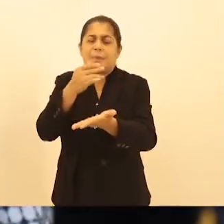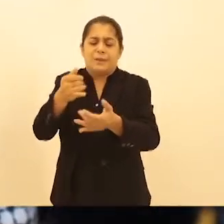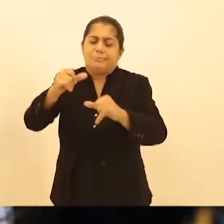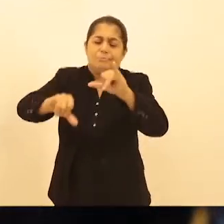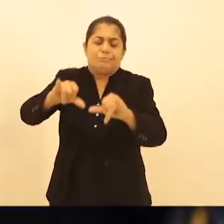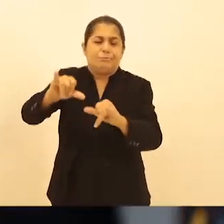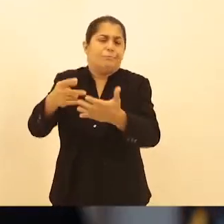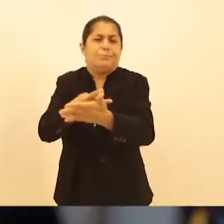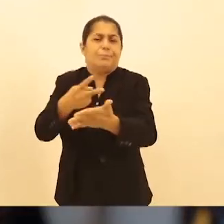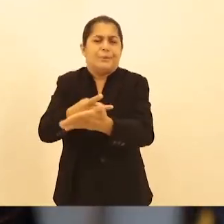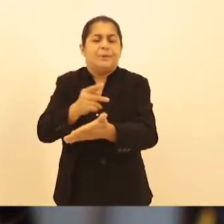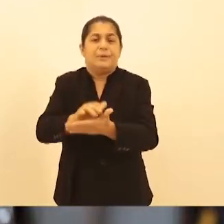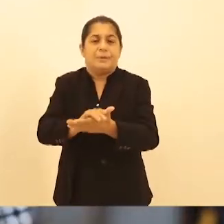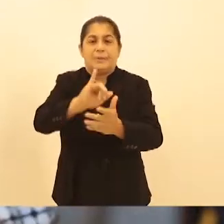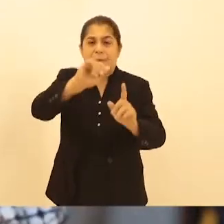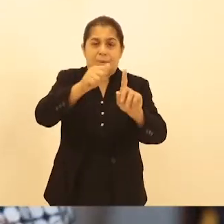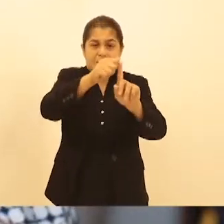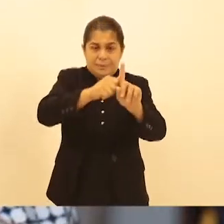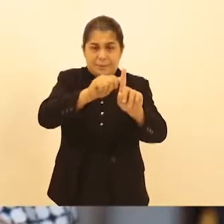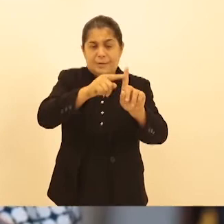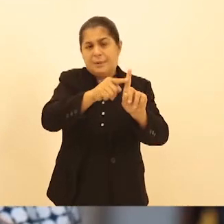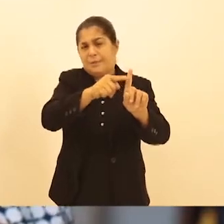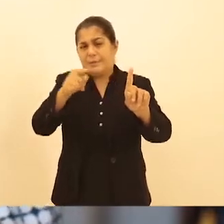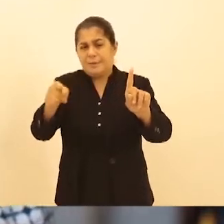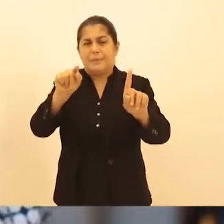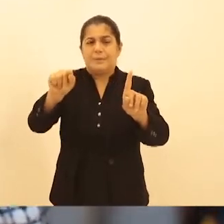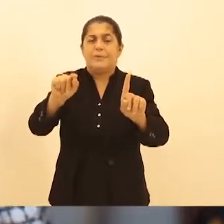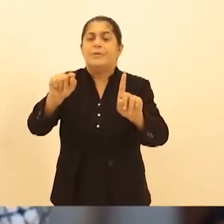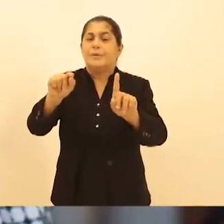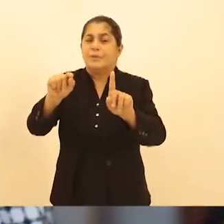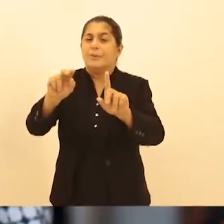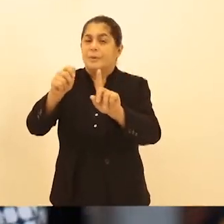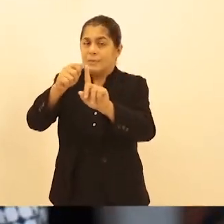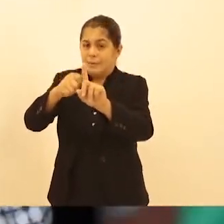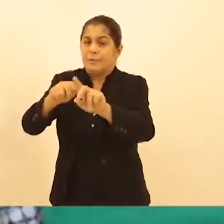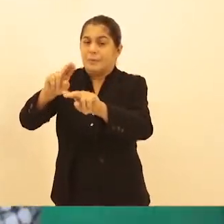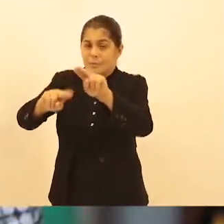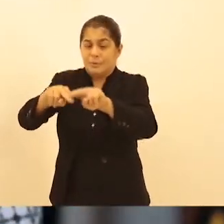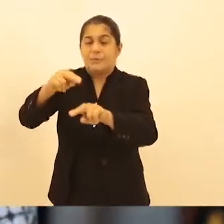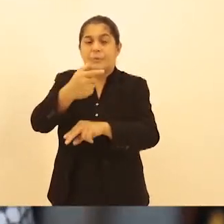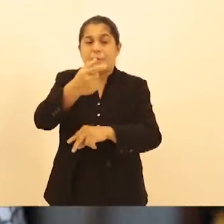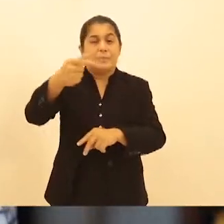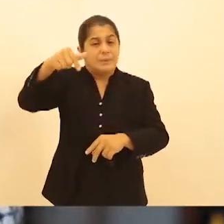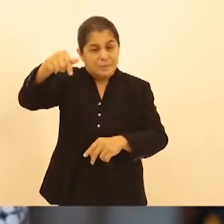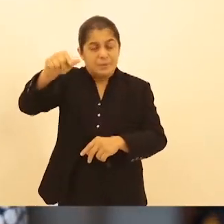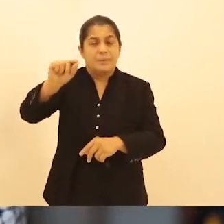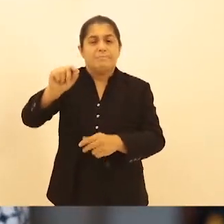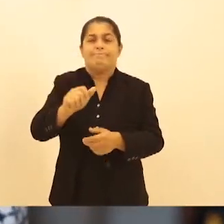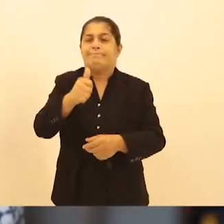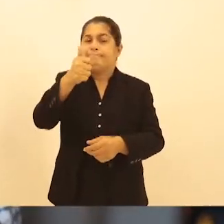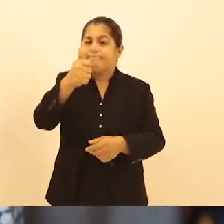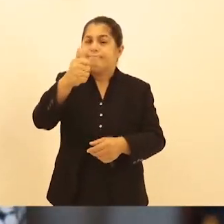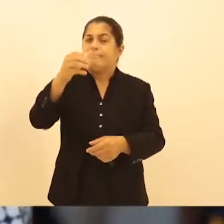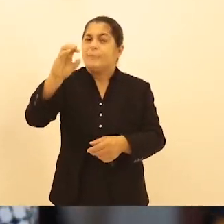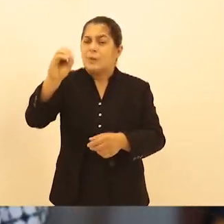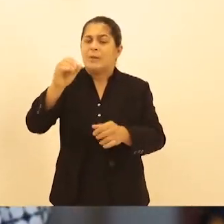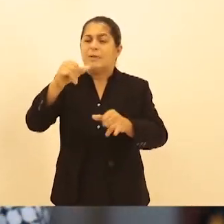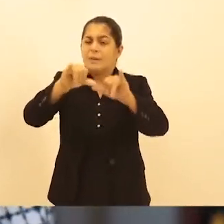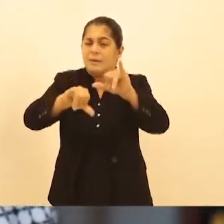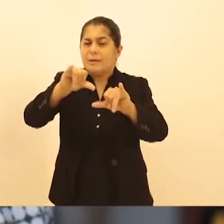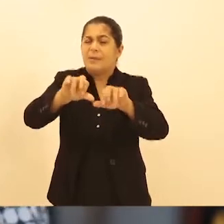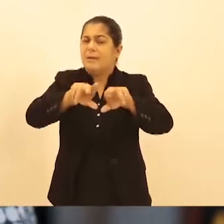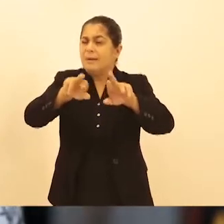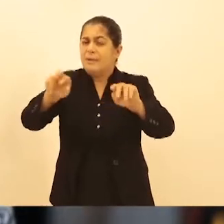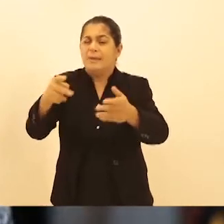só de janeiro até junho deste ano foram mais de 140 e medicamentos